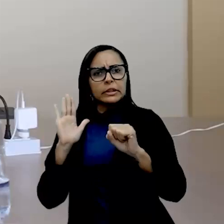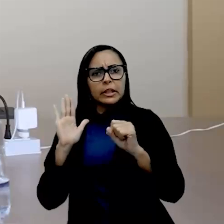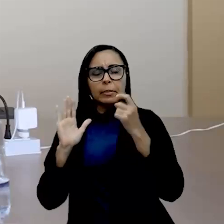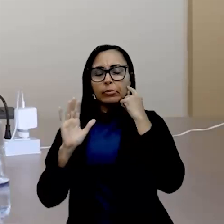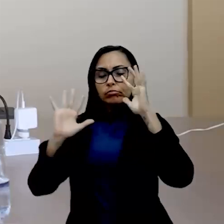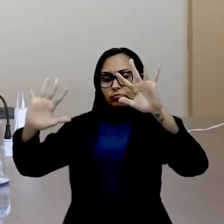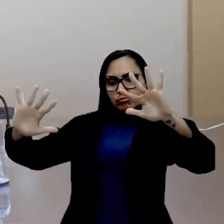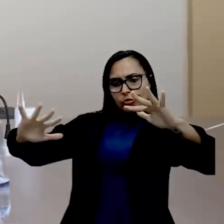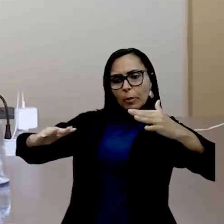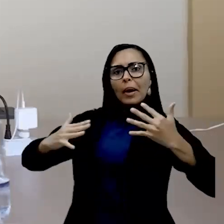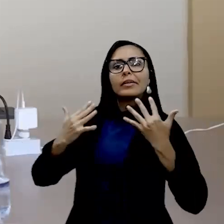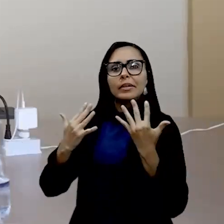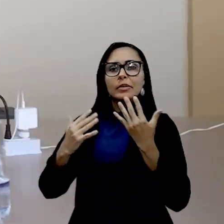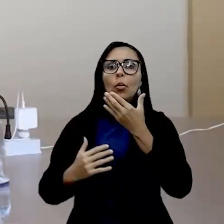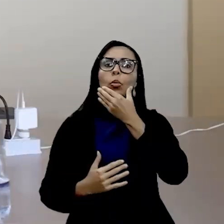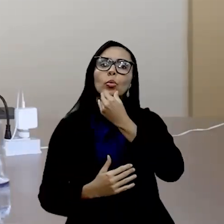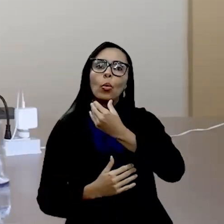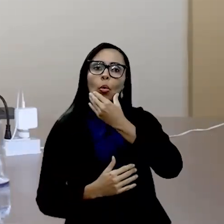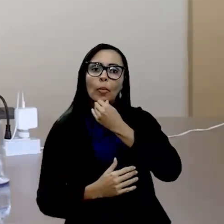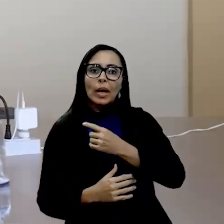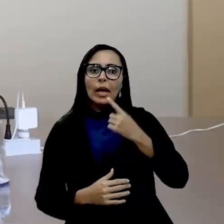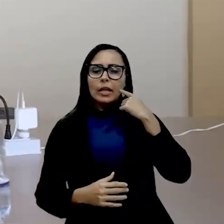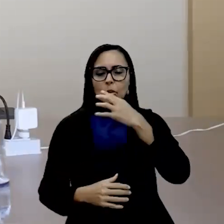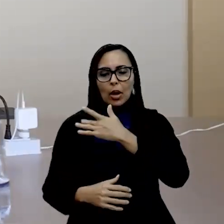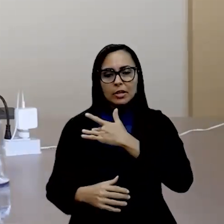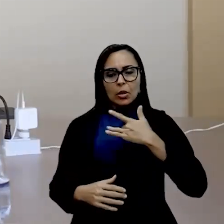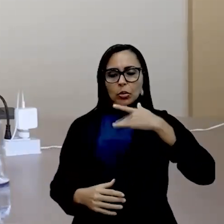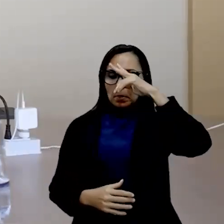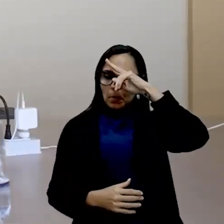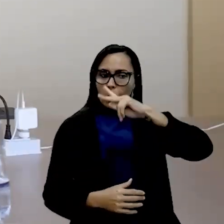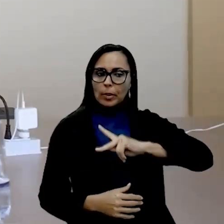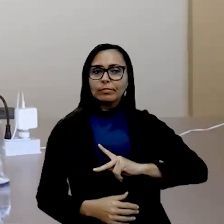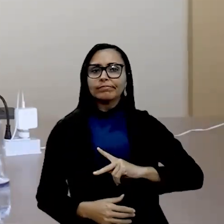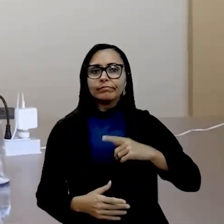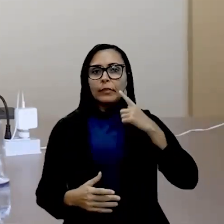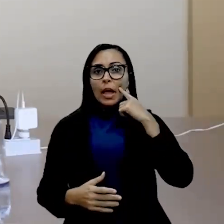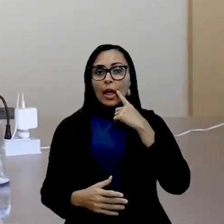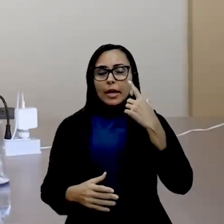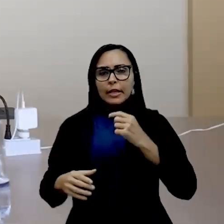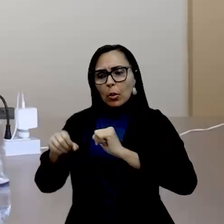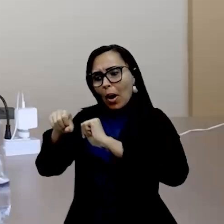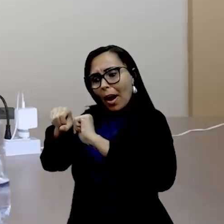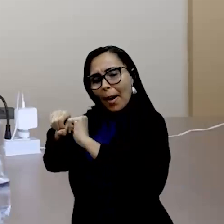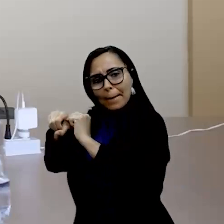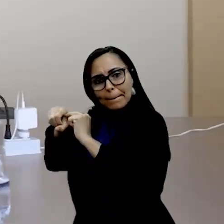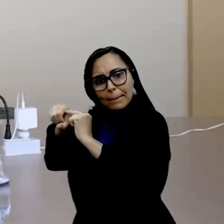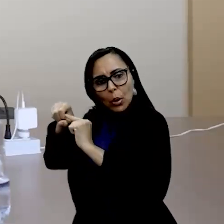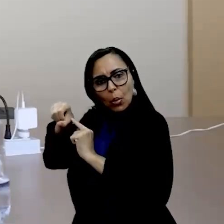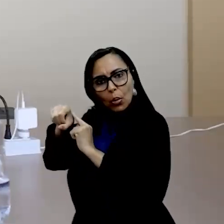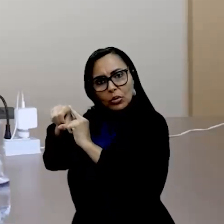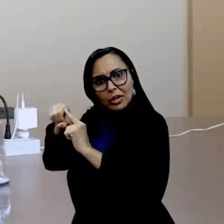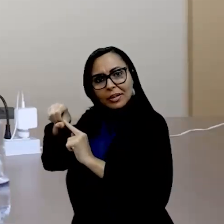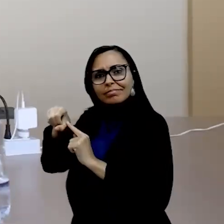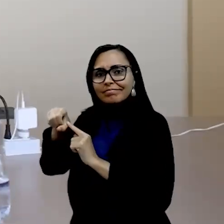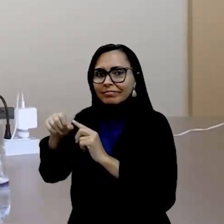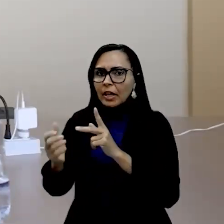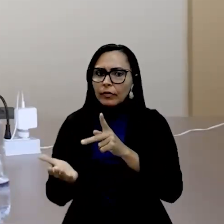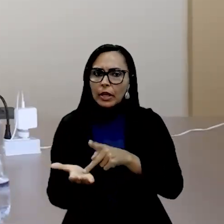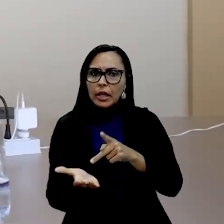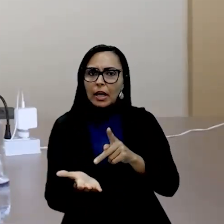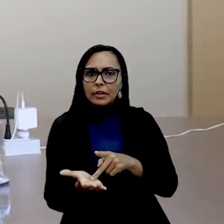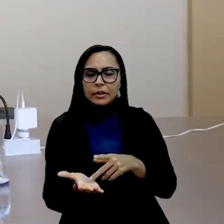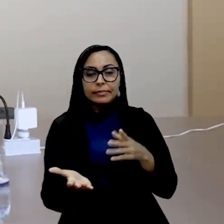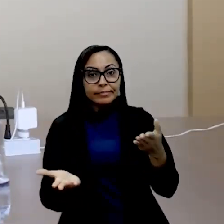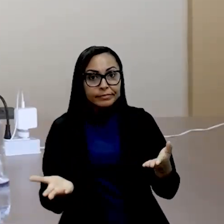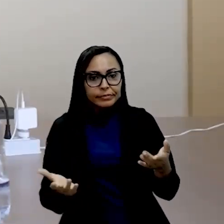atenção dos homens em relação à sua saúde. A próstata, na verdade, é só um motivo, na verdade,